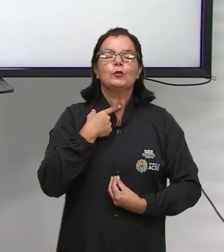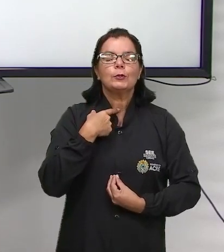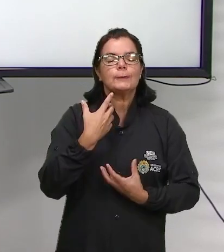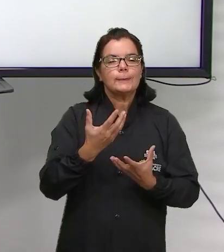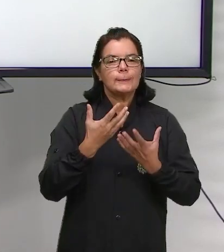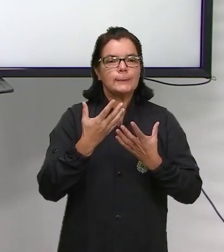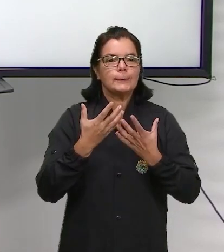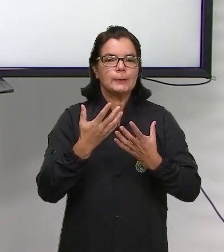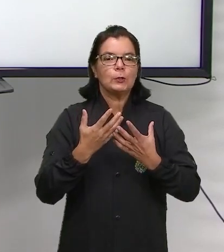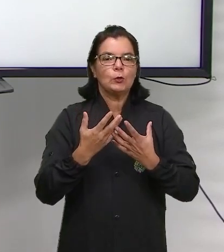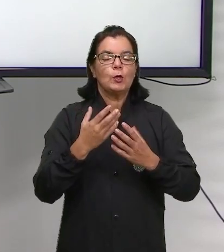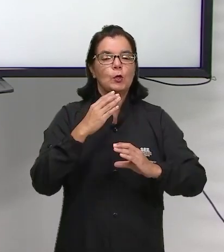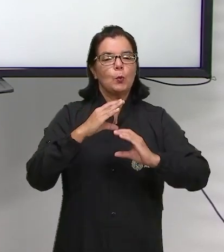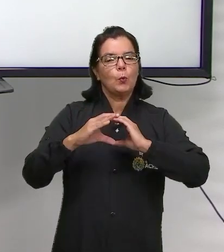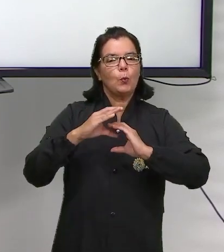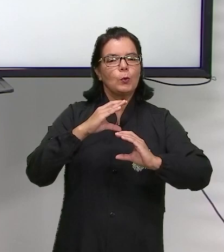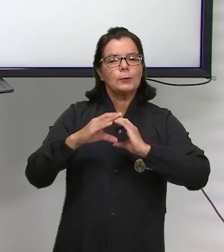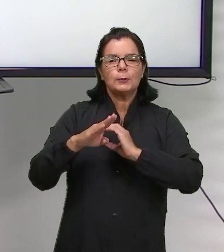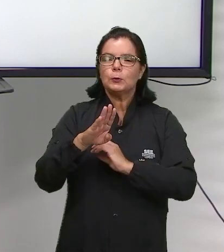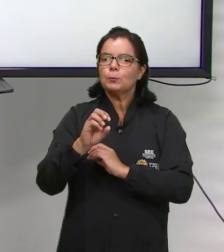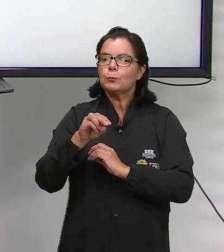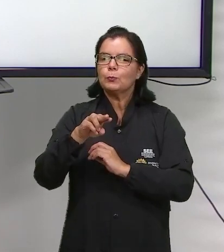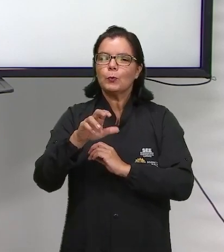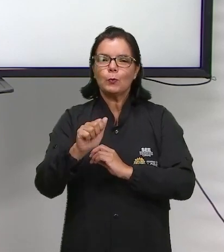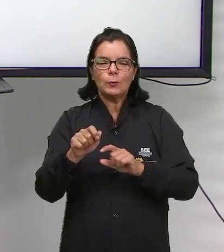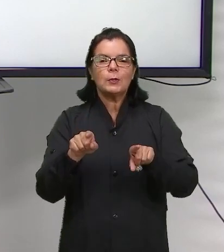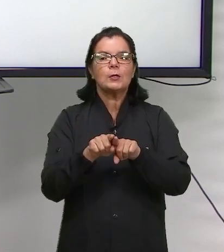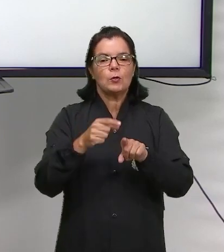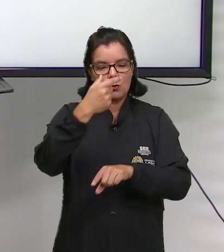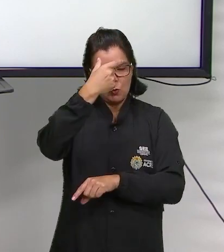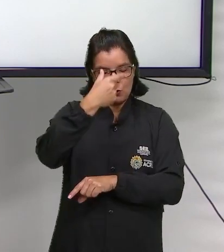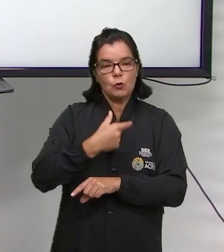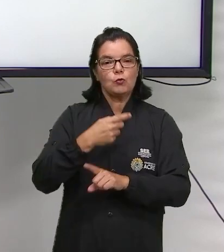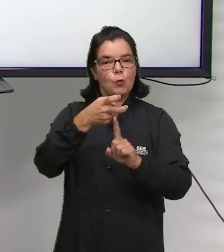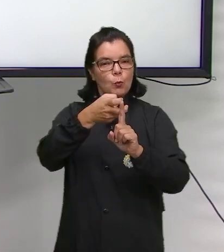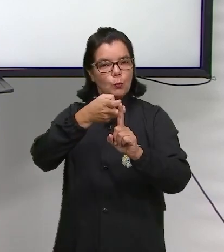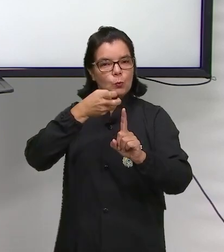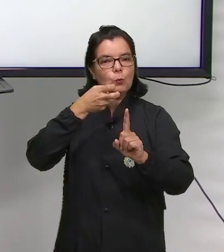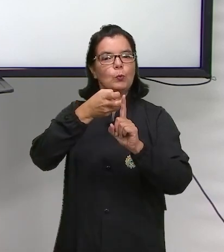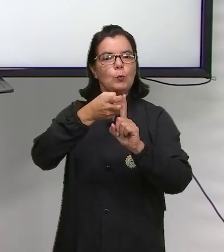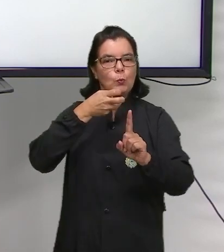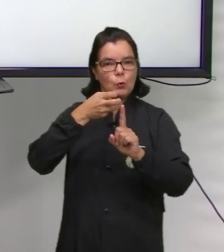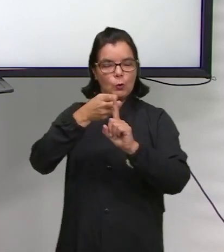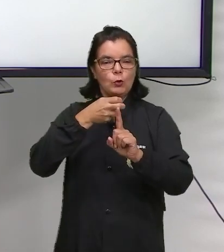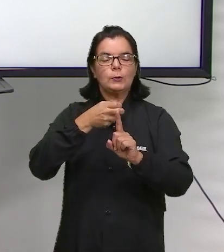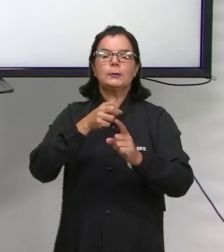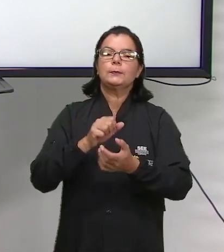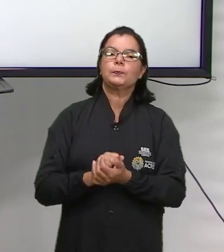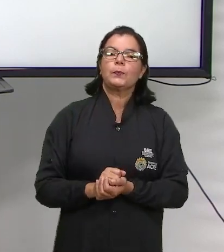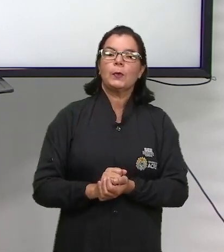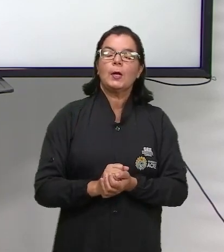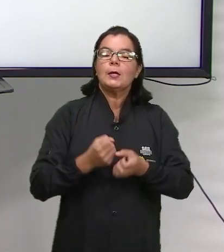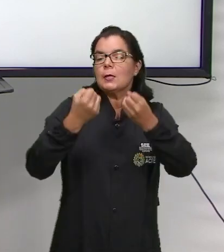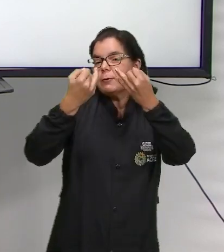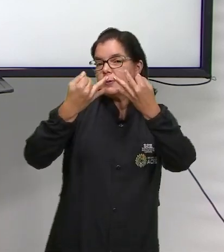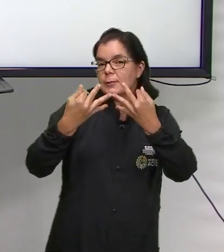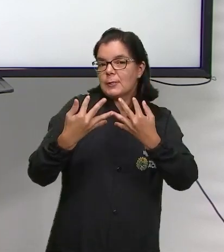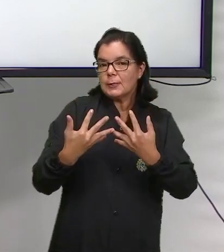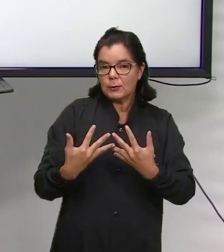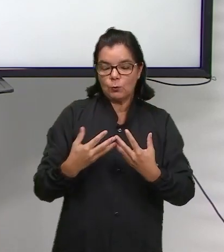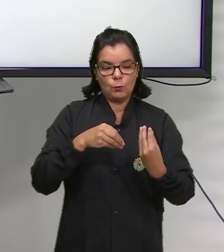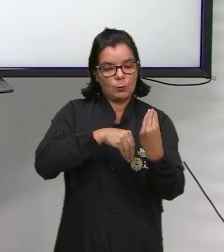redondo. Cantabona do long. Eu sou um tupi tangendo um alaúde. Então ele vai trazer